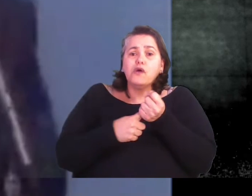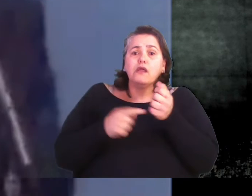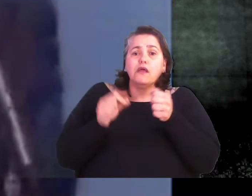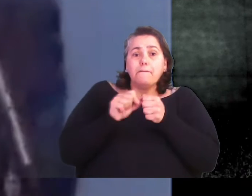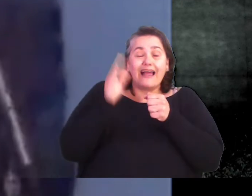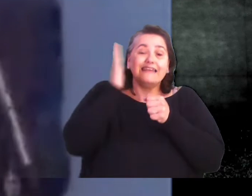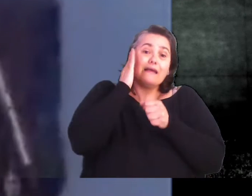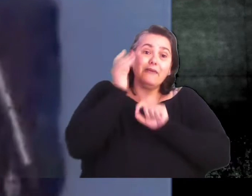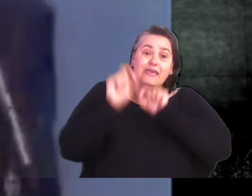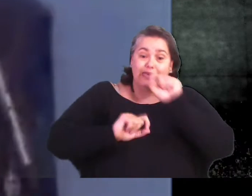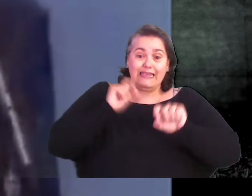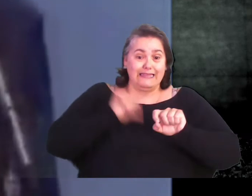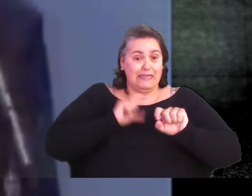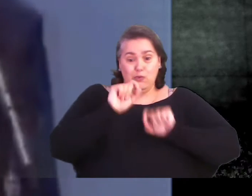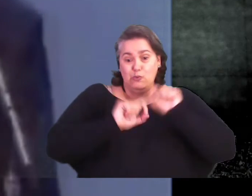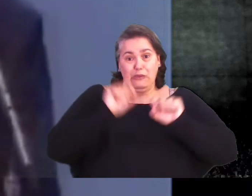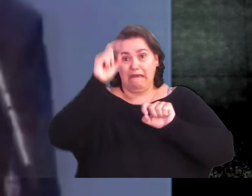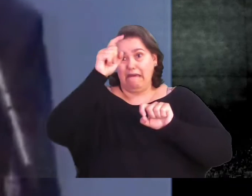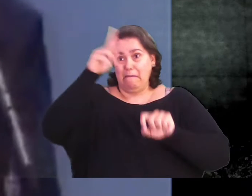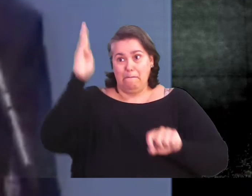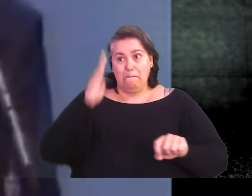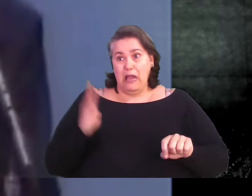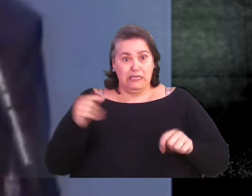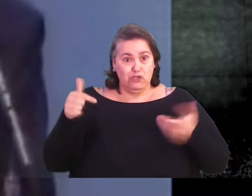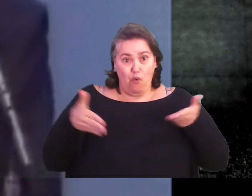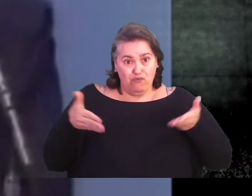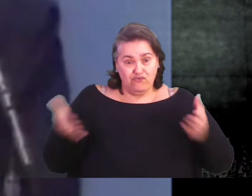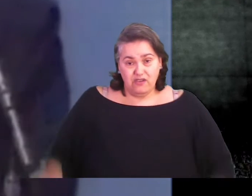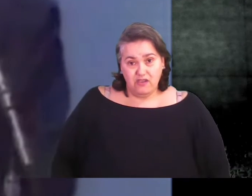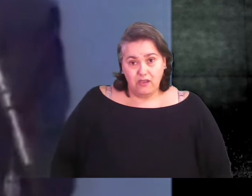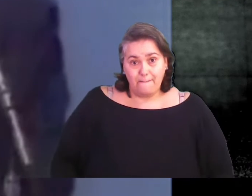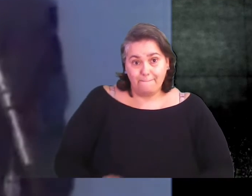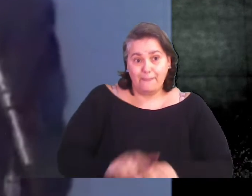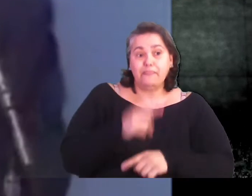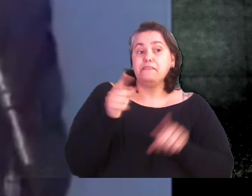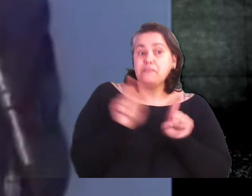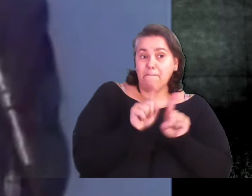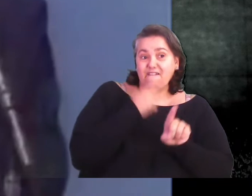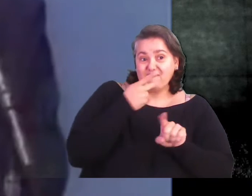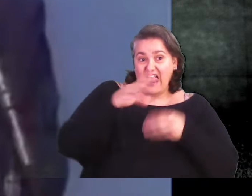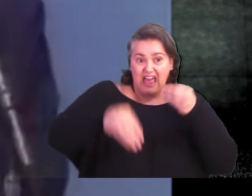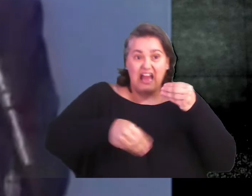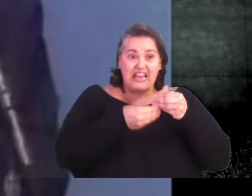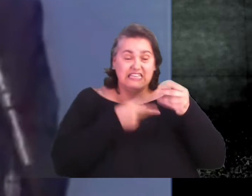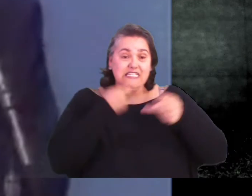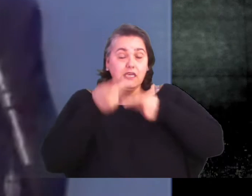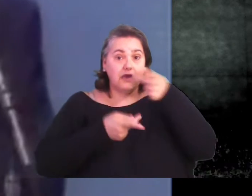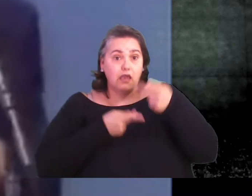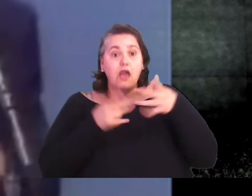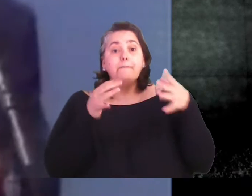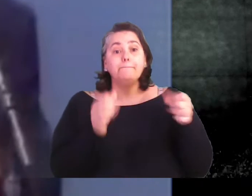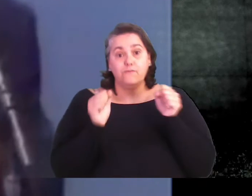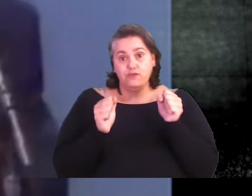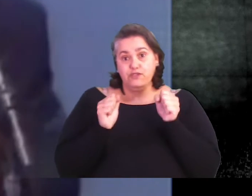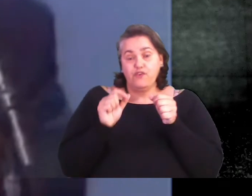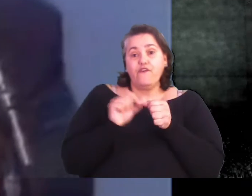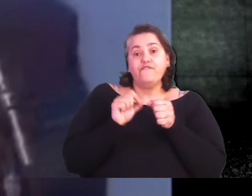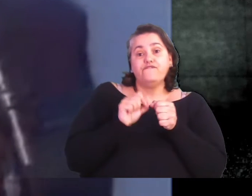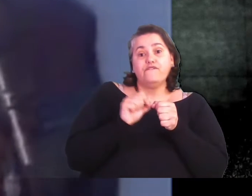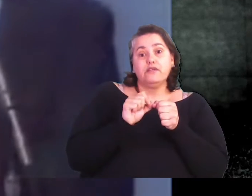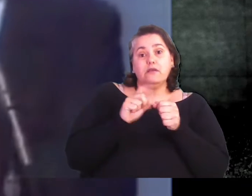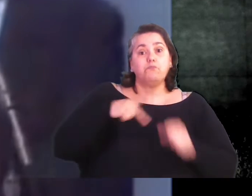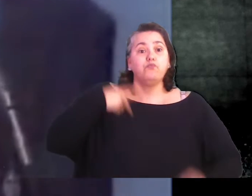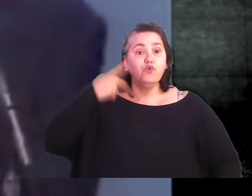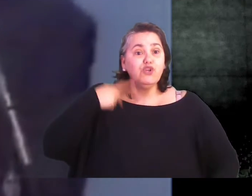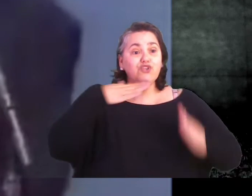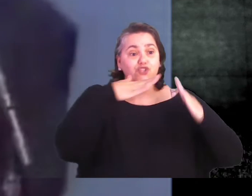aqui, para saber quem é que tem o que nesse país. Em segundo lugar, eu quero dizer que é possível fazer uma política